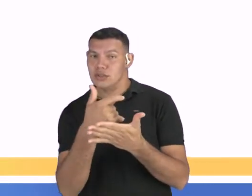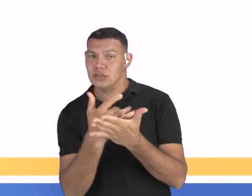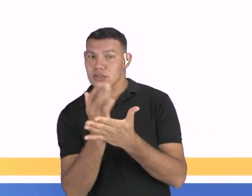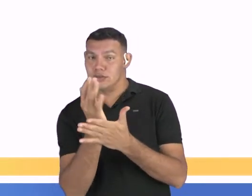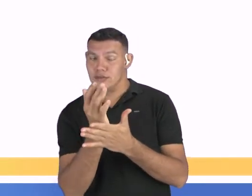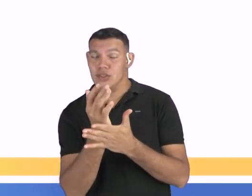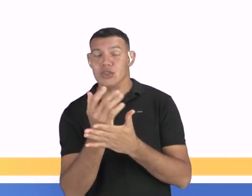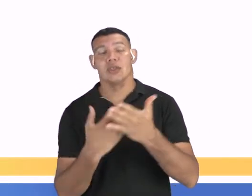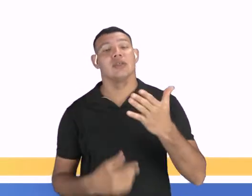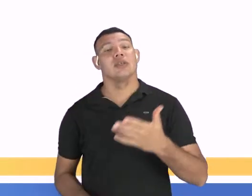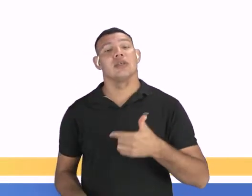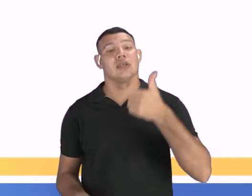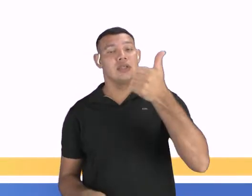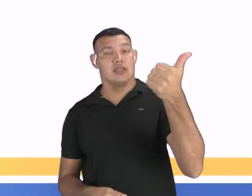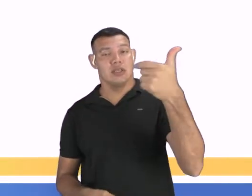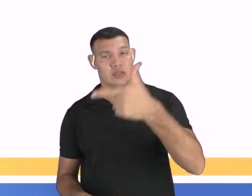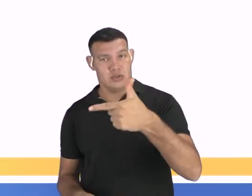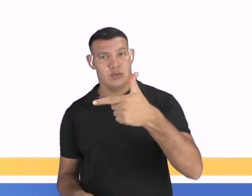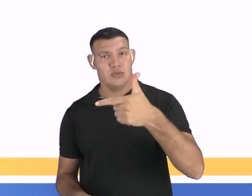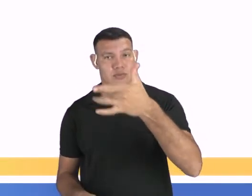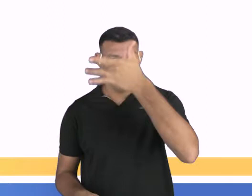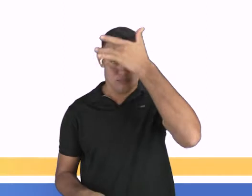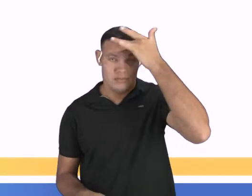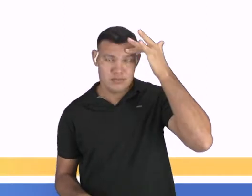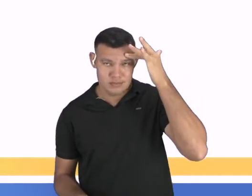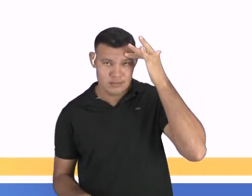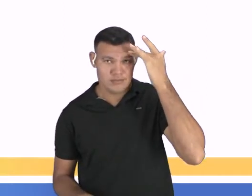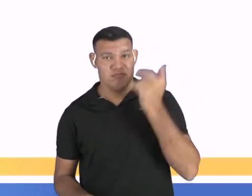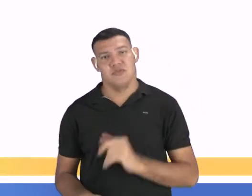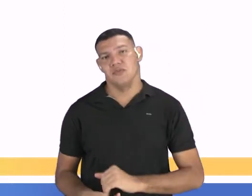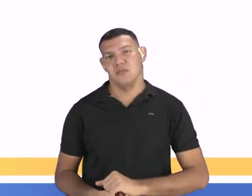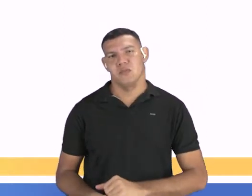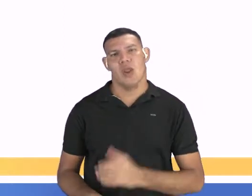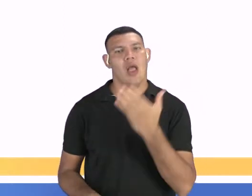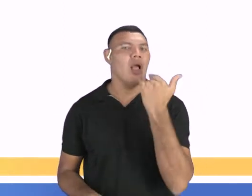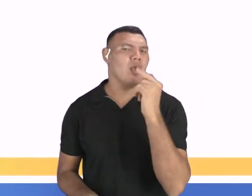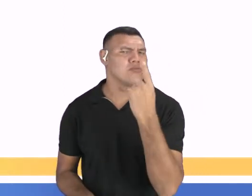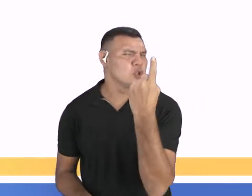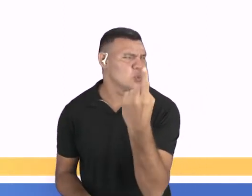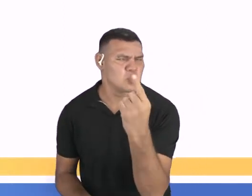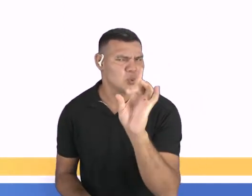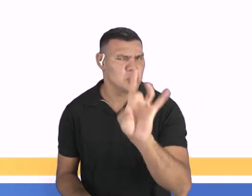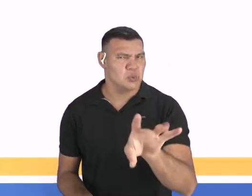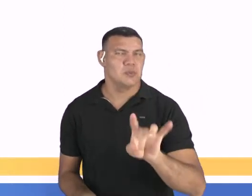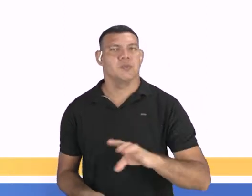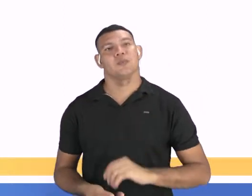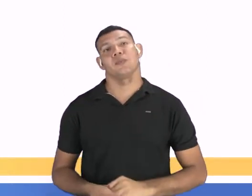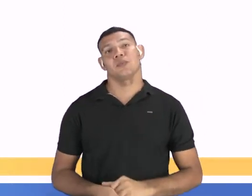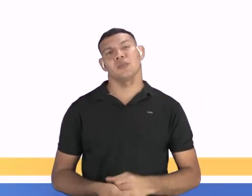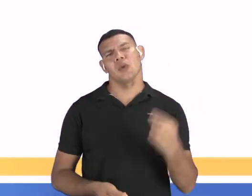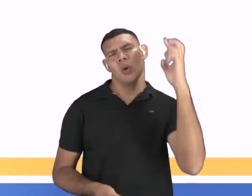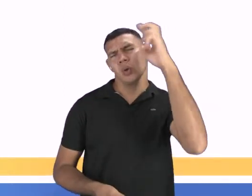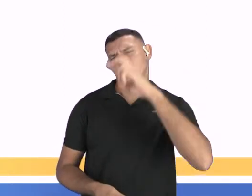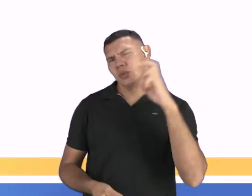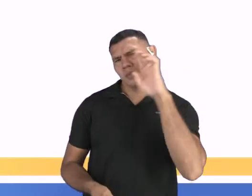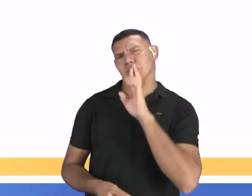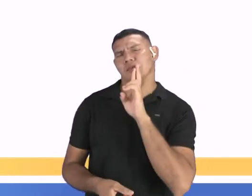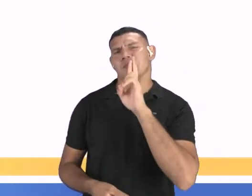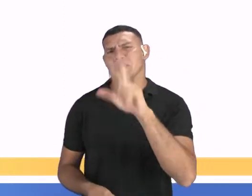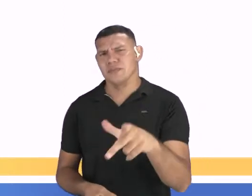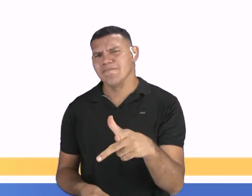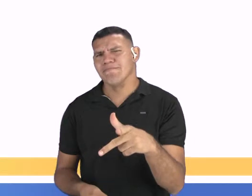uma delas ficar responsável aí por comer um pedaço apenas. Observe essa resolução como